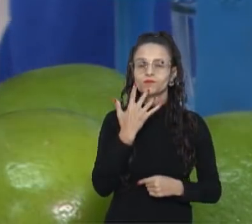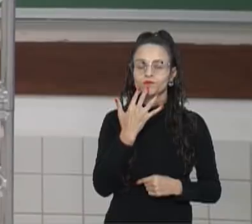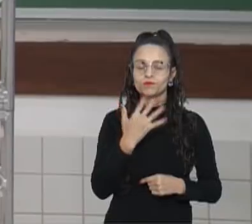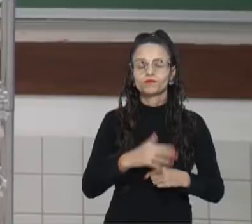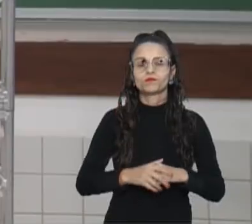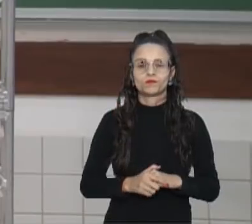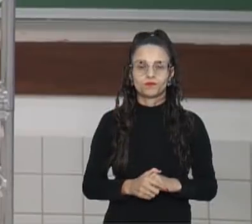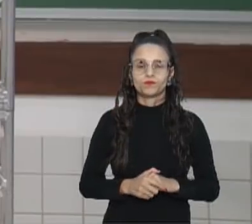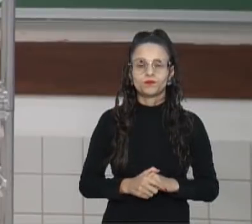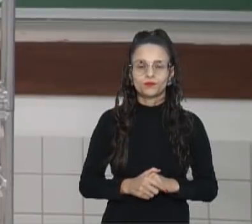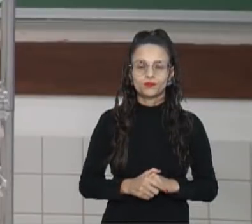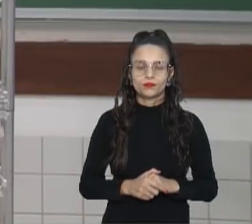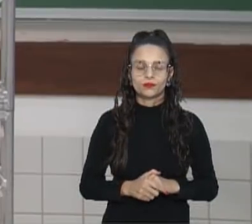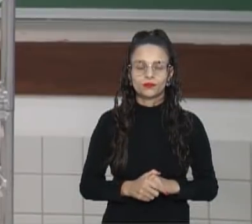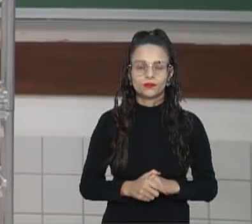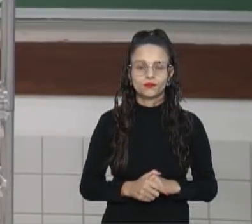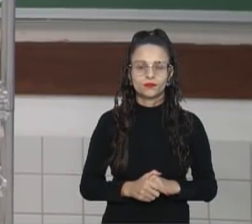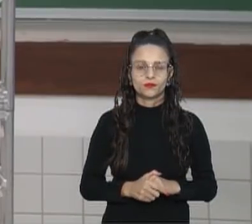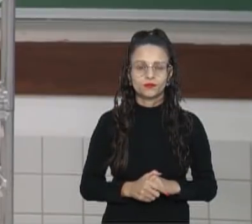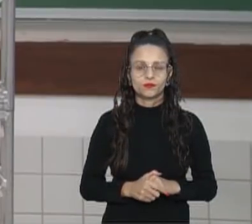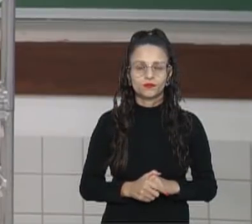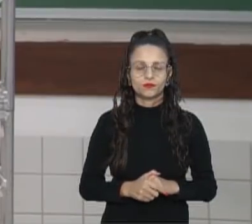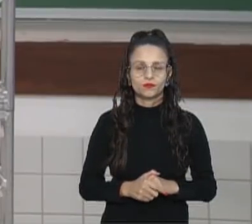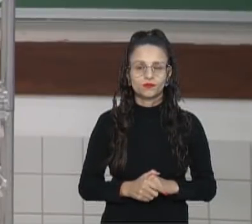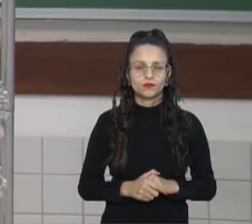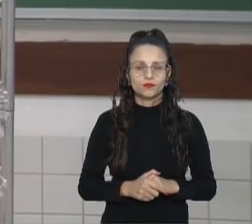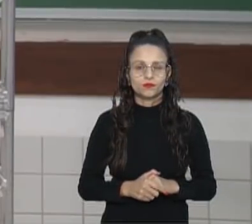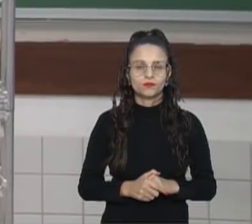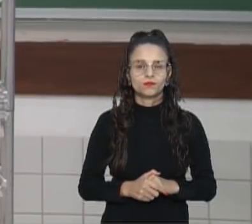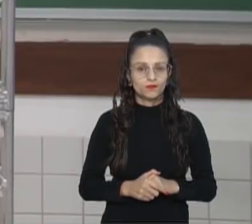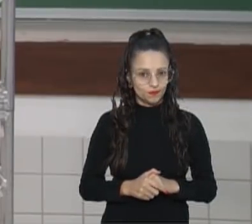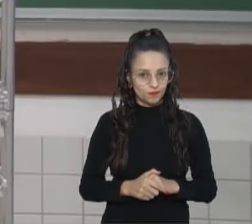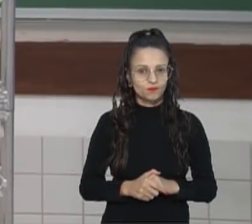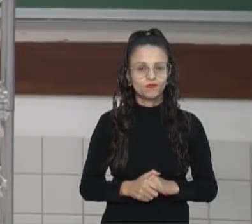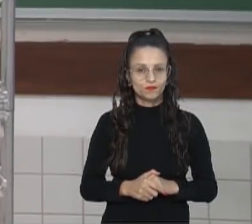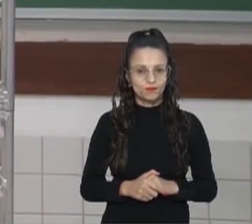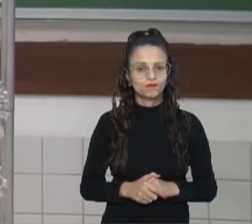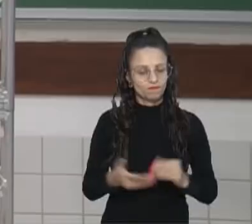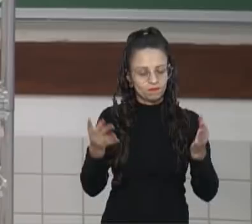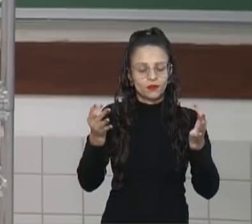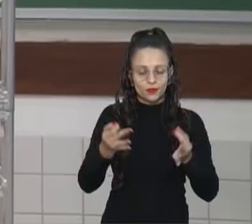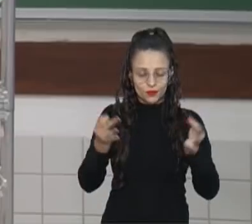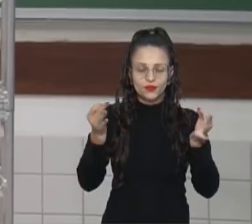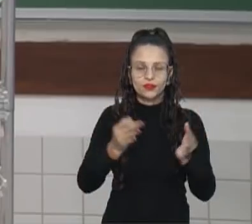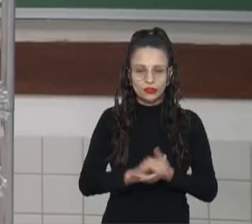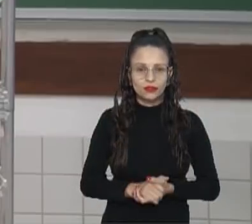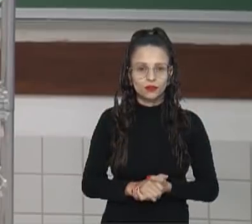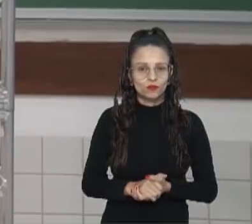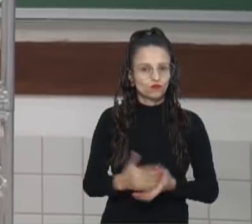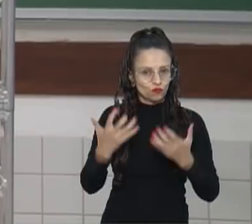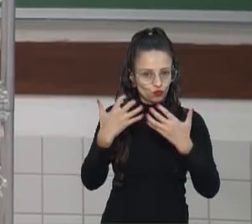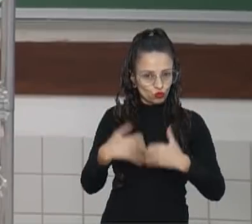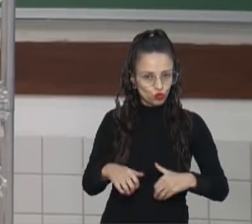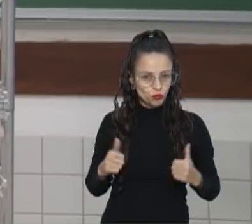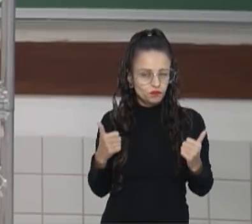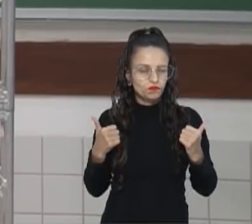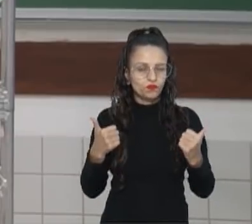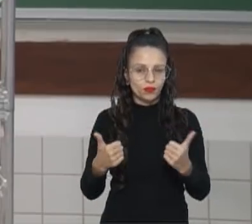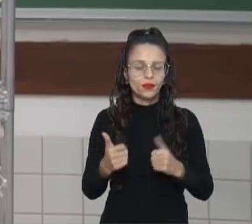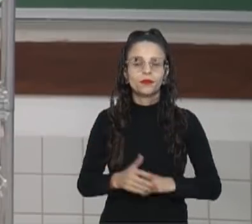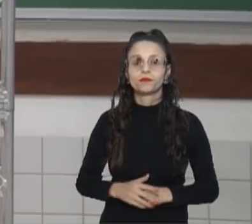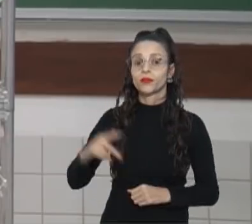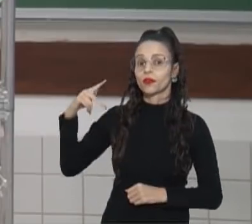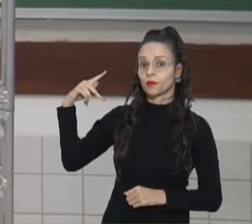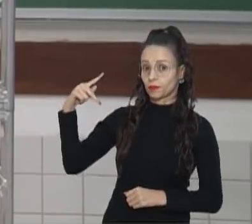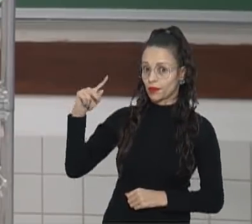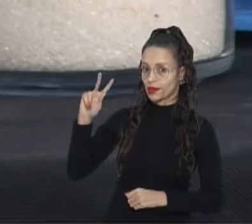resultado. E vamos lá. Uau! Perfeito! Funcionou muito bem. pH